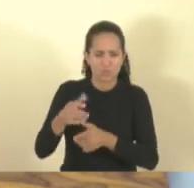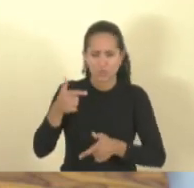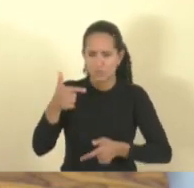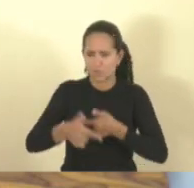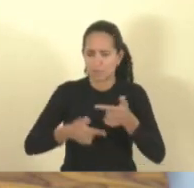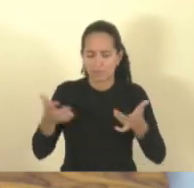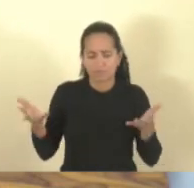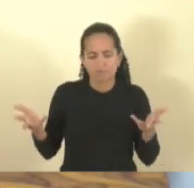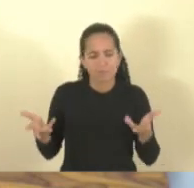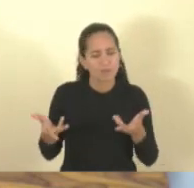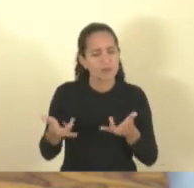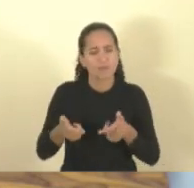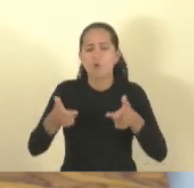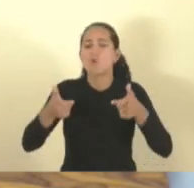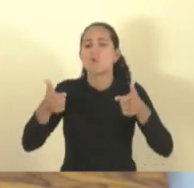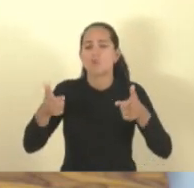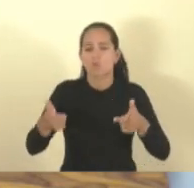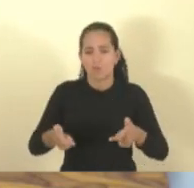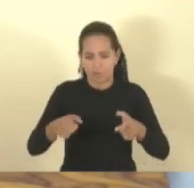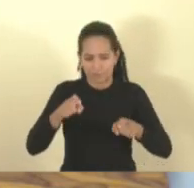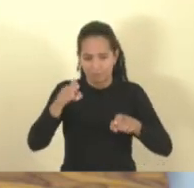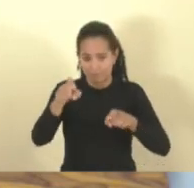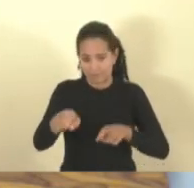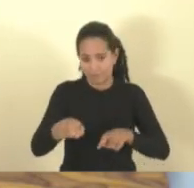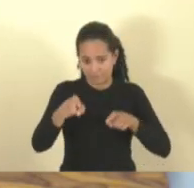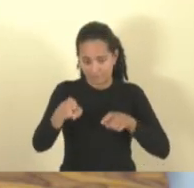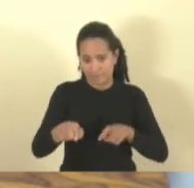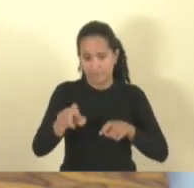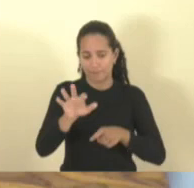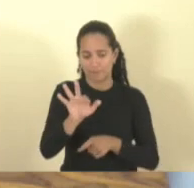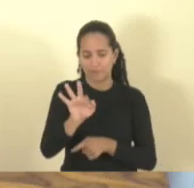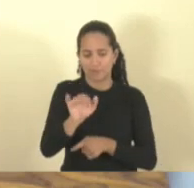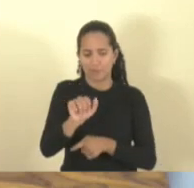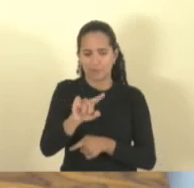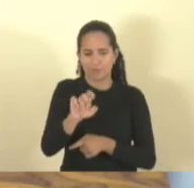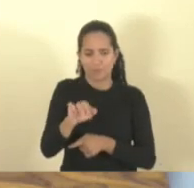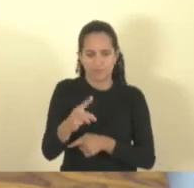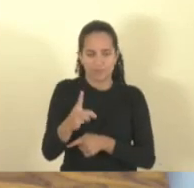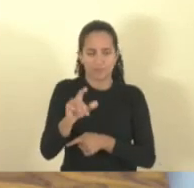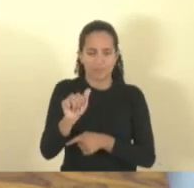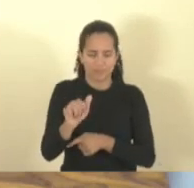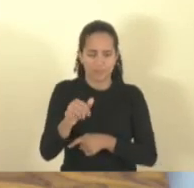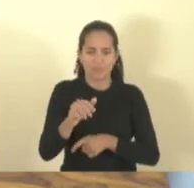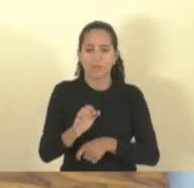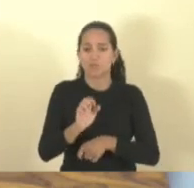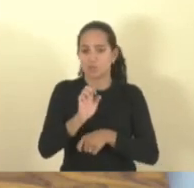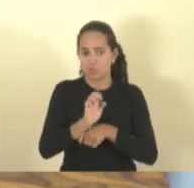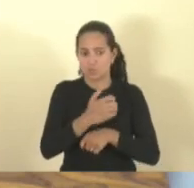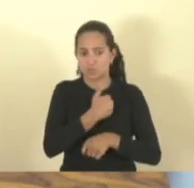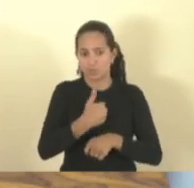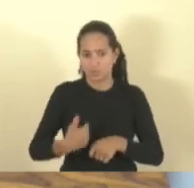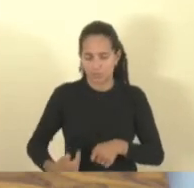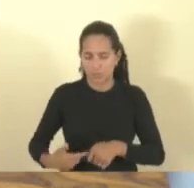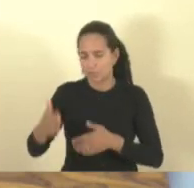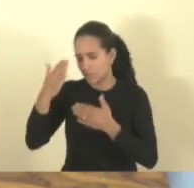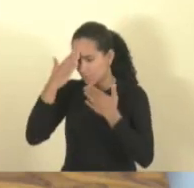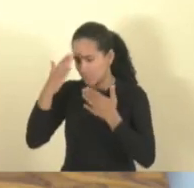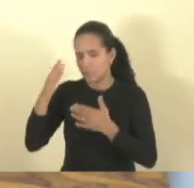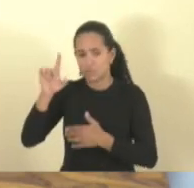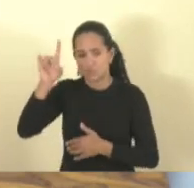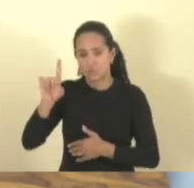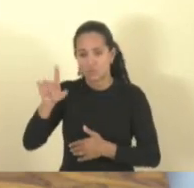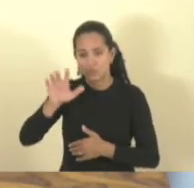na condução dos trabalhos da Fazenda Estadual. Quero agradecer o diretor-geral do Instituto